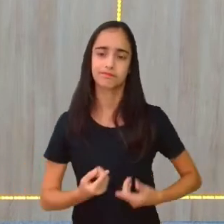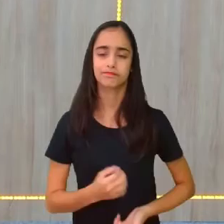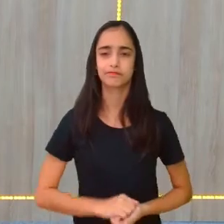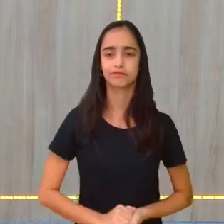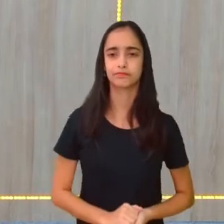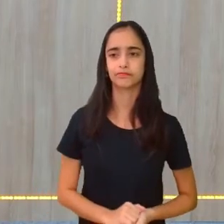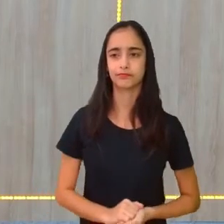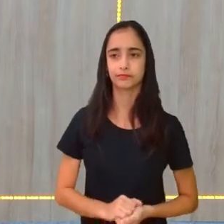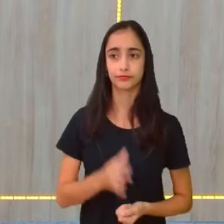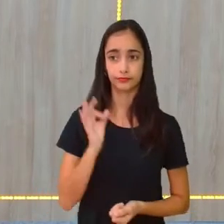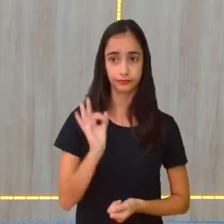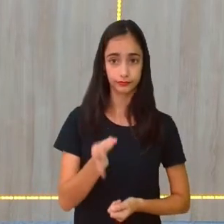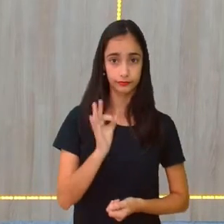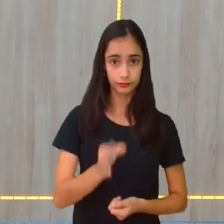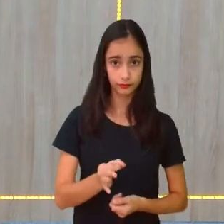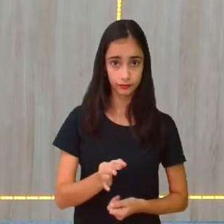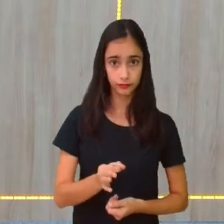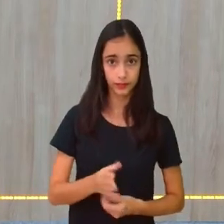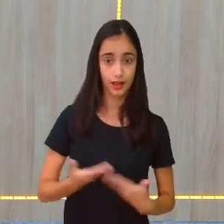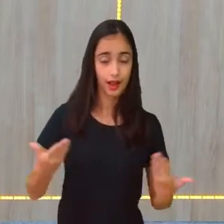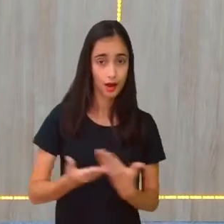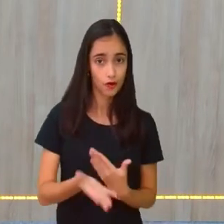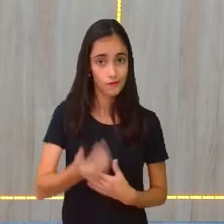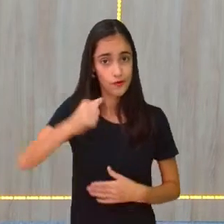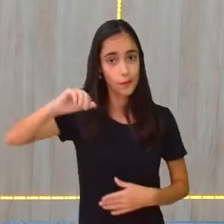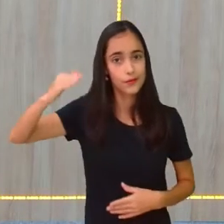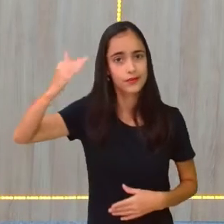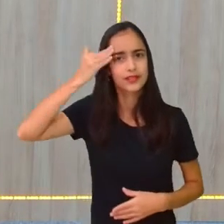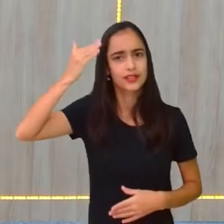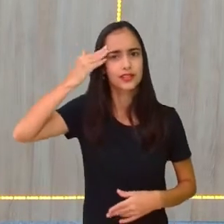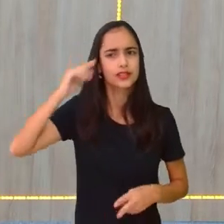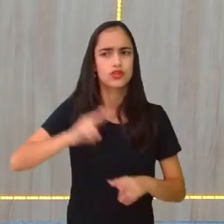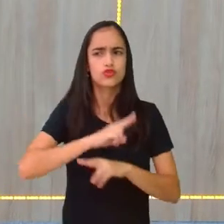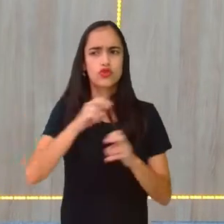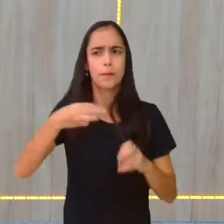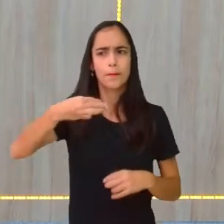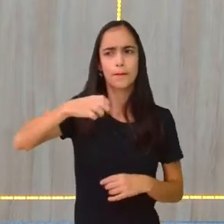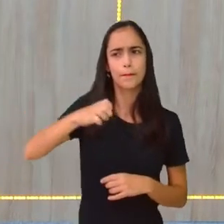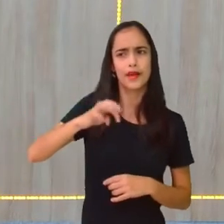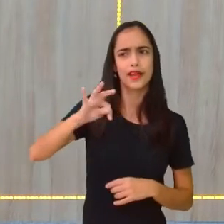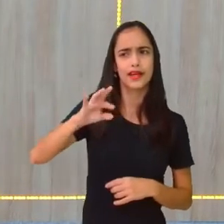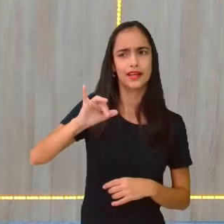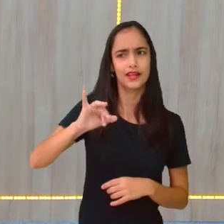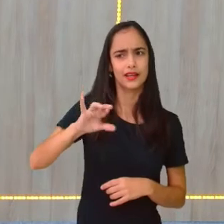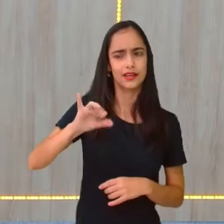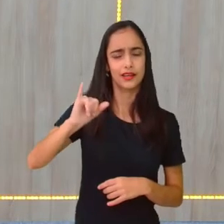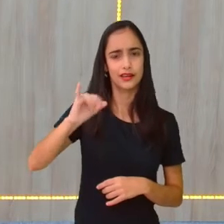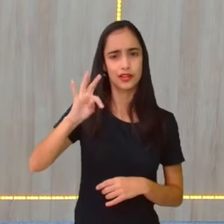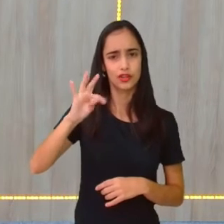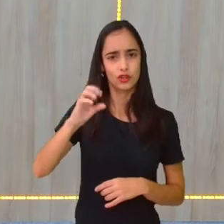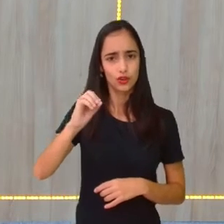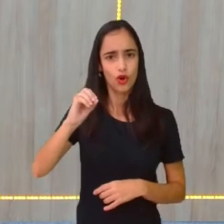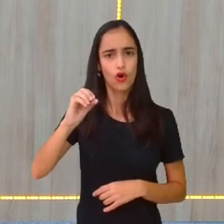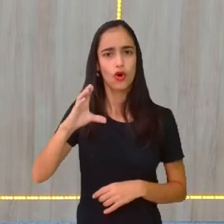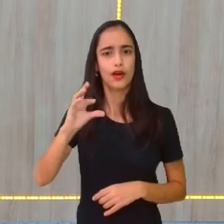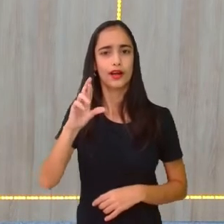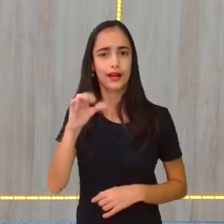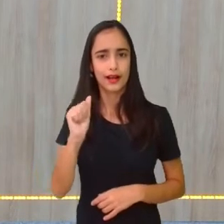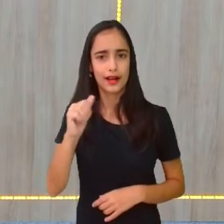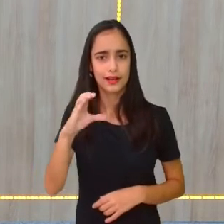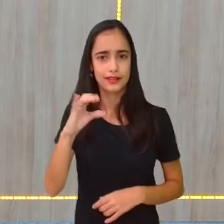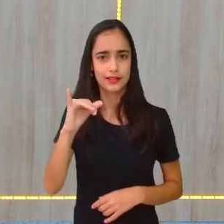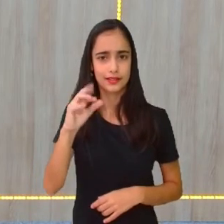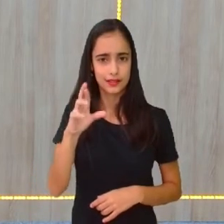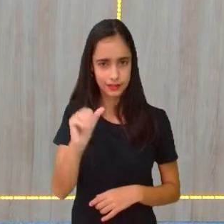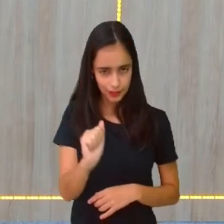meritocracia, certo? Agora, vamos entender o conceito de meritocracia de Péricles, né? Para ele, na vida pública, os